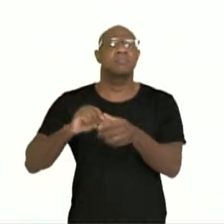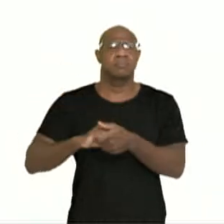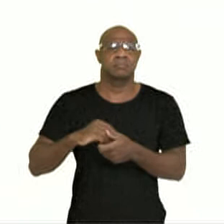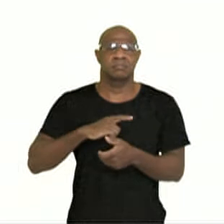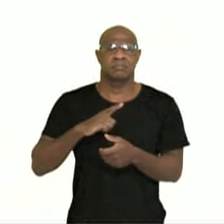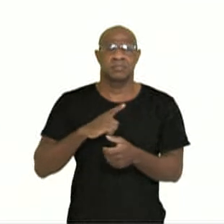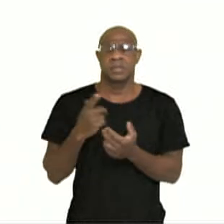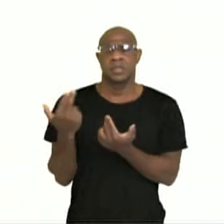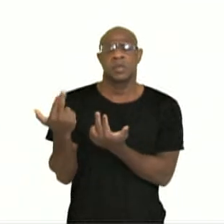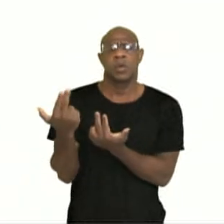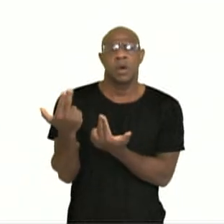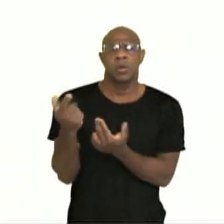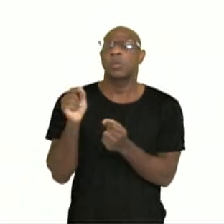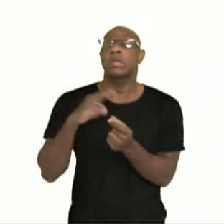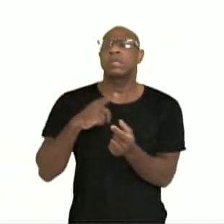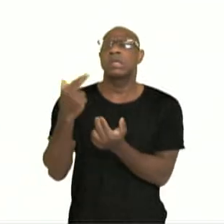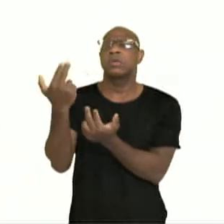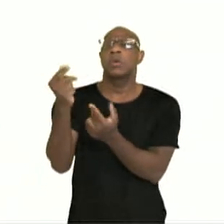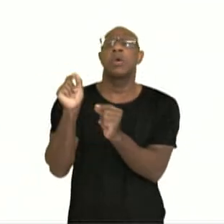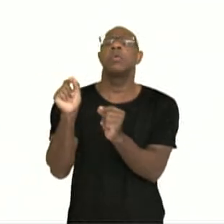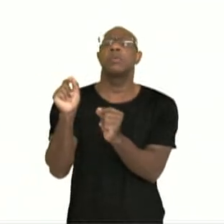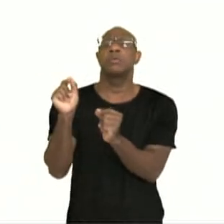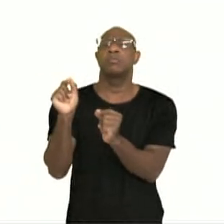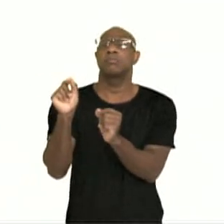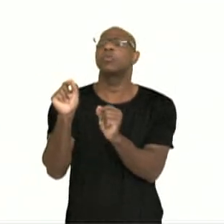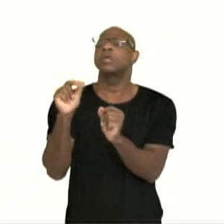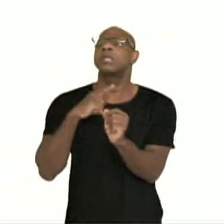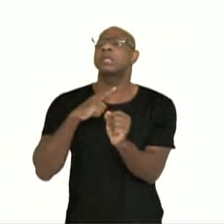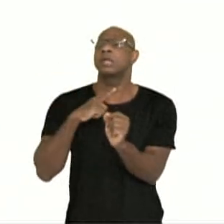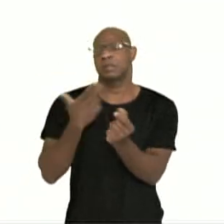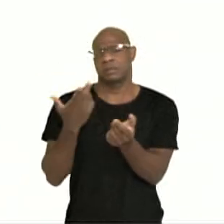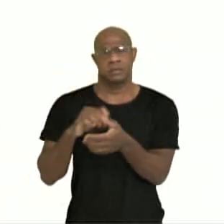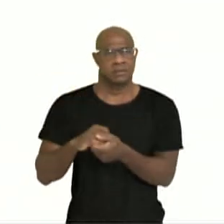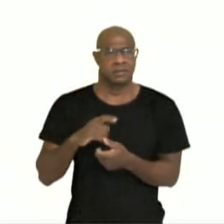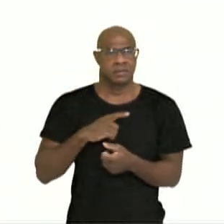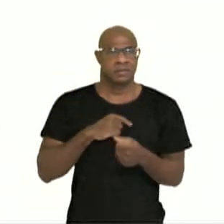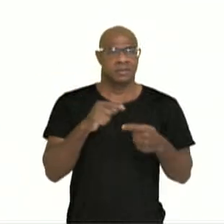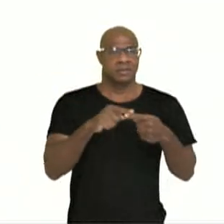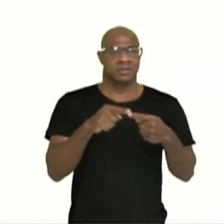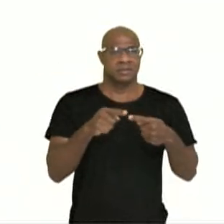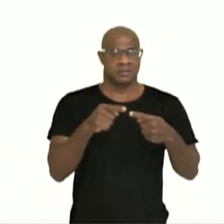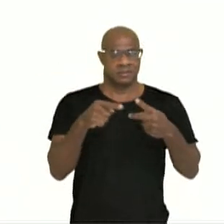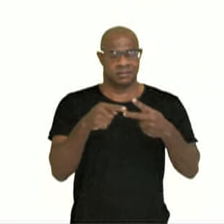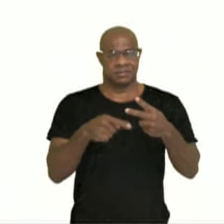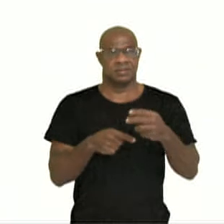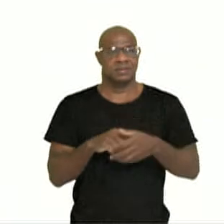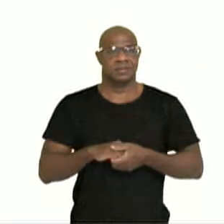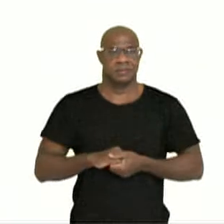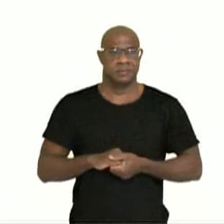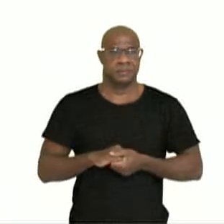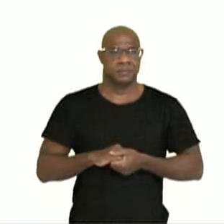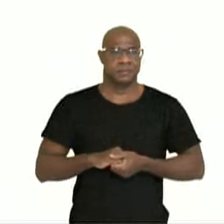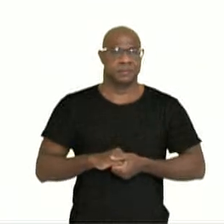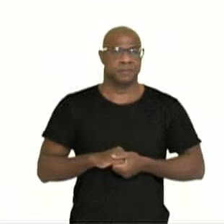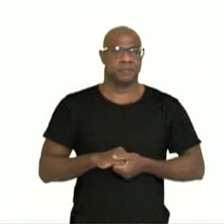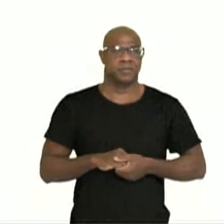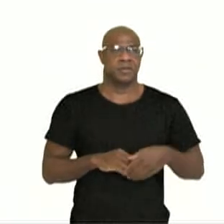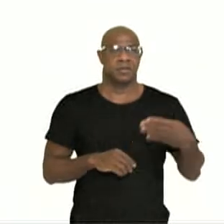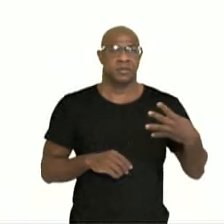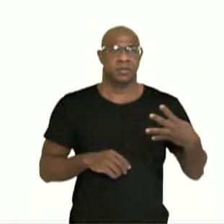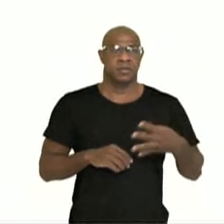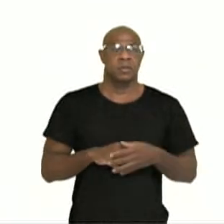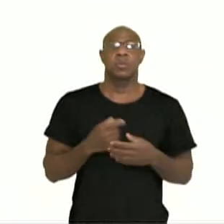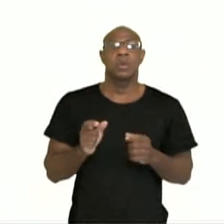têm em comum? Né? E na nossa quarta questão nós temos aqui what do these words mean? Né? O que